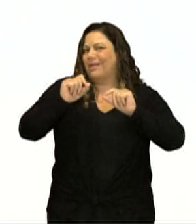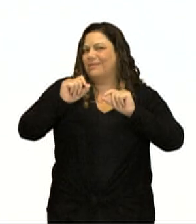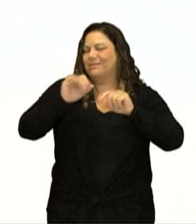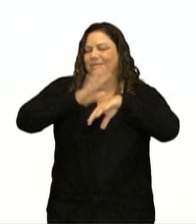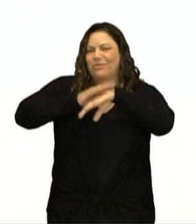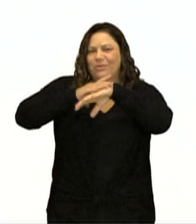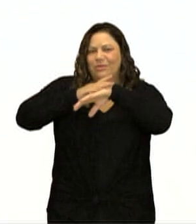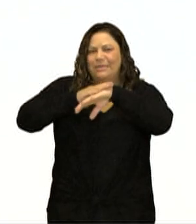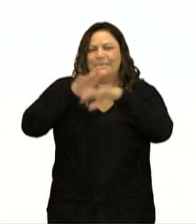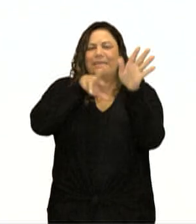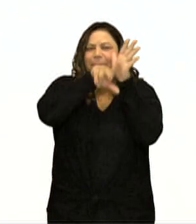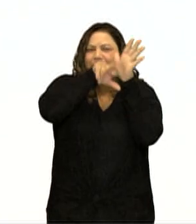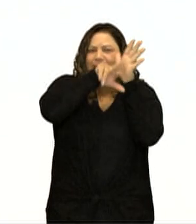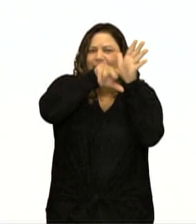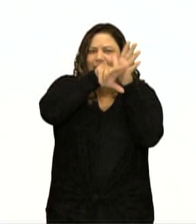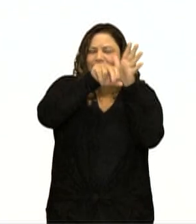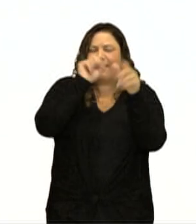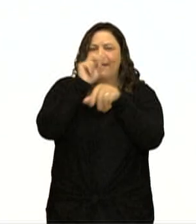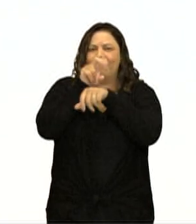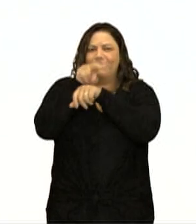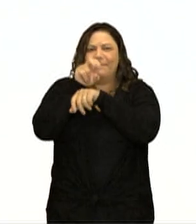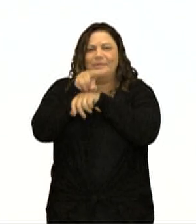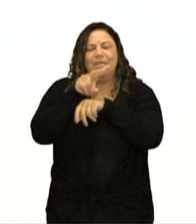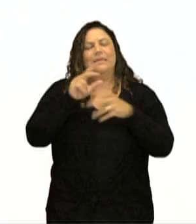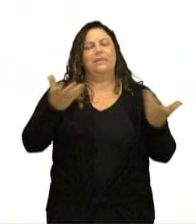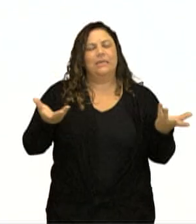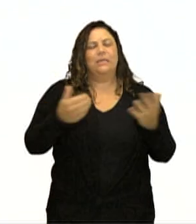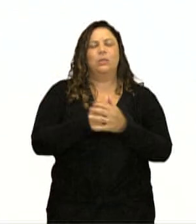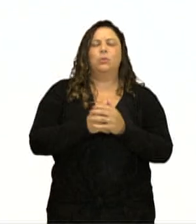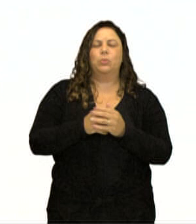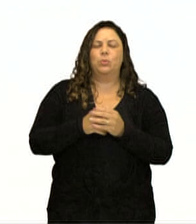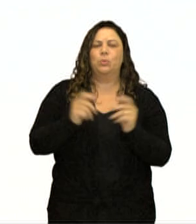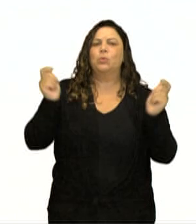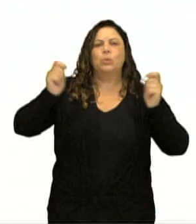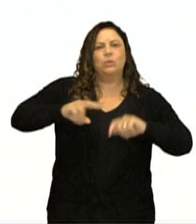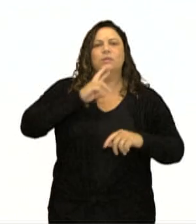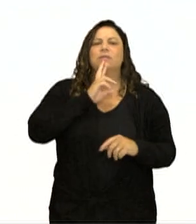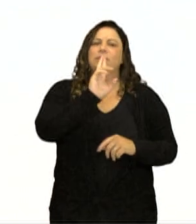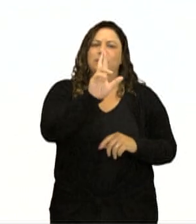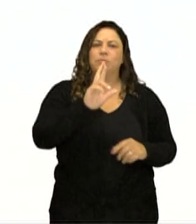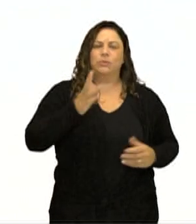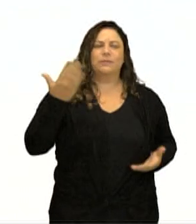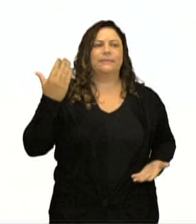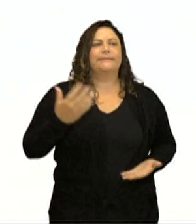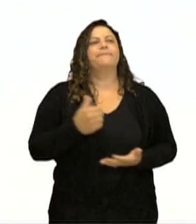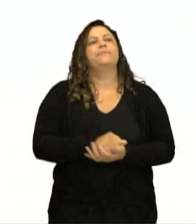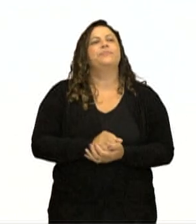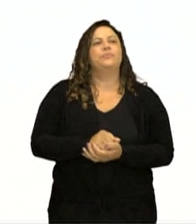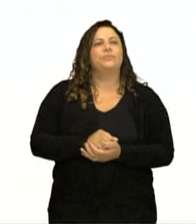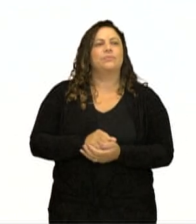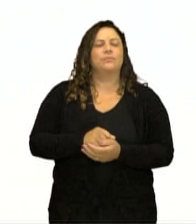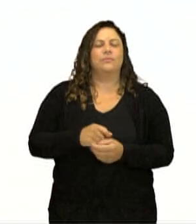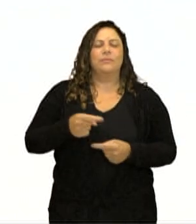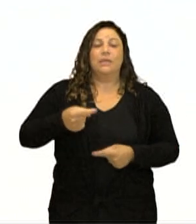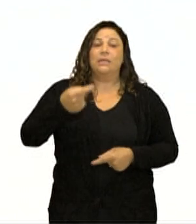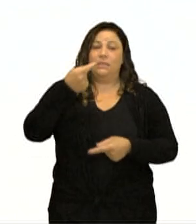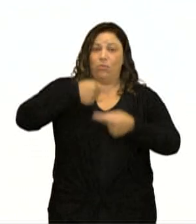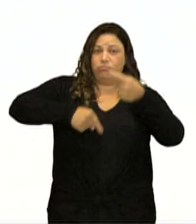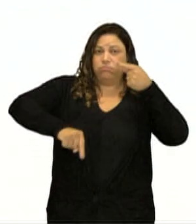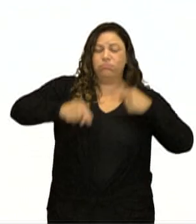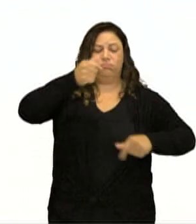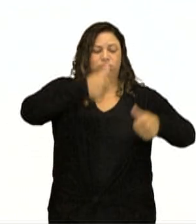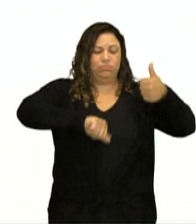vacinas se comportam, né, da mesma maneira, porque todas elas dependem do tipo de agente infeccioso, depende